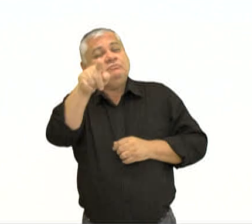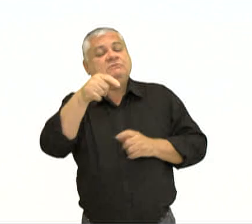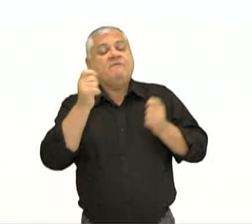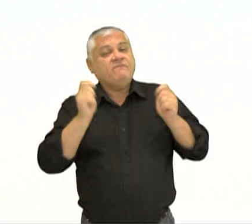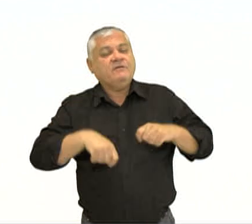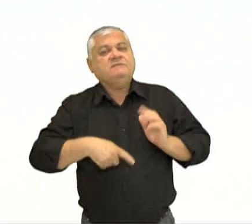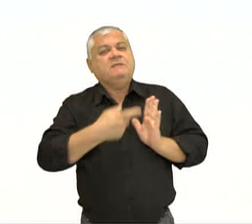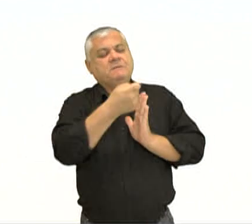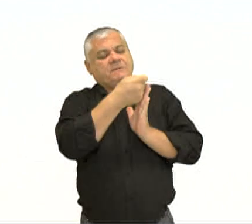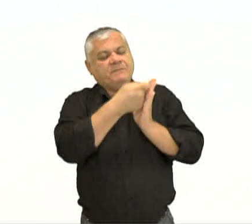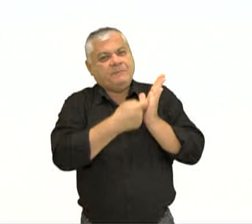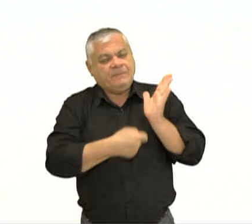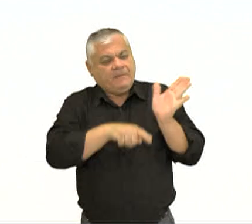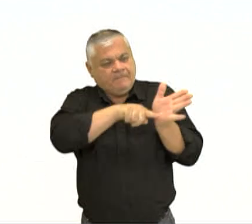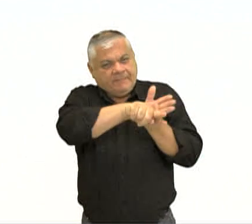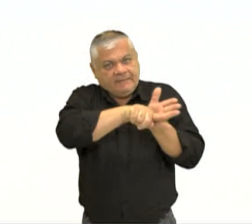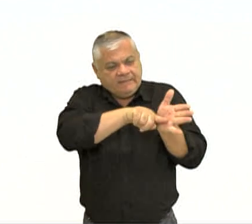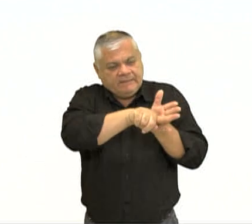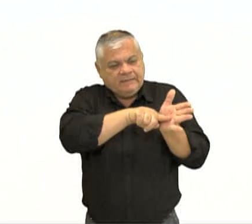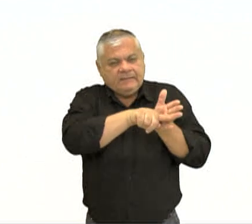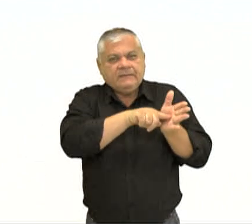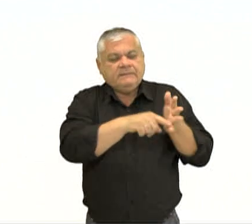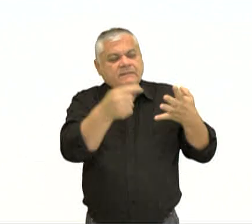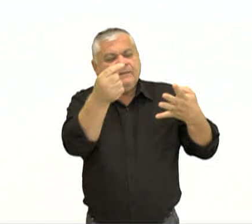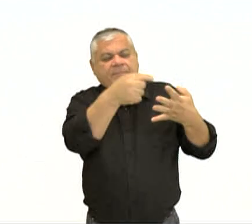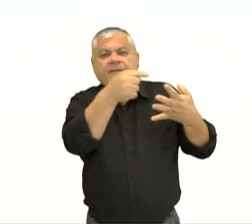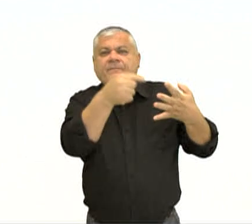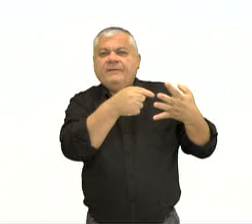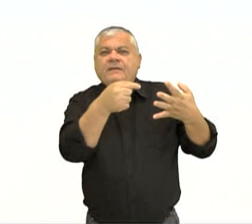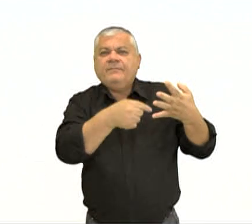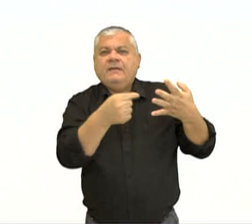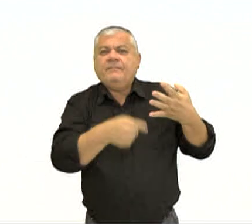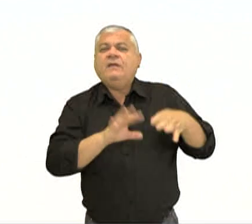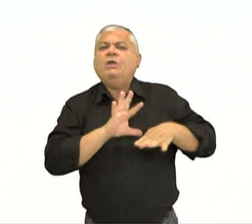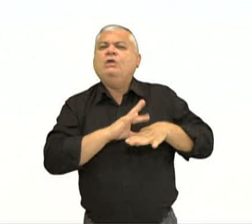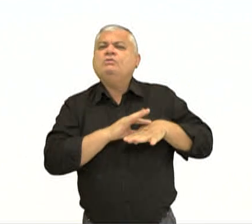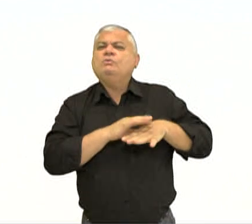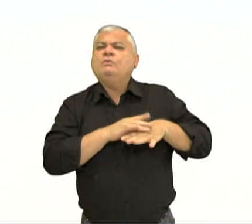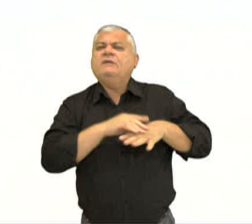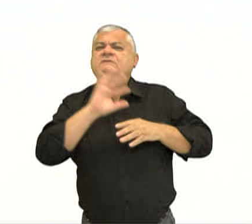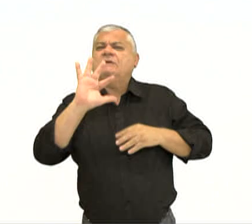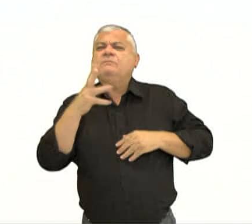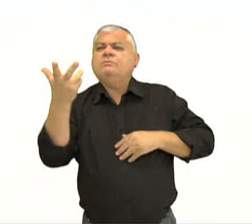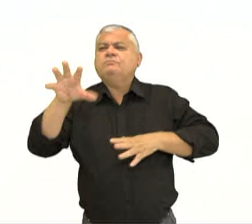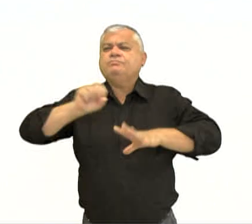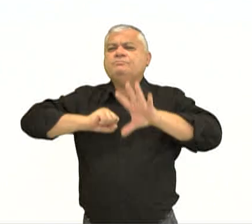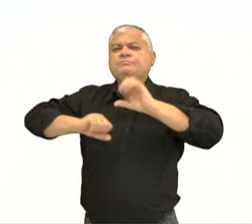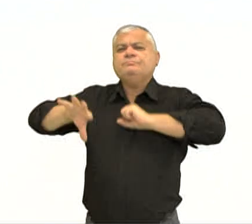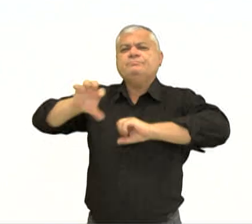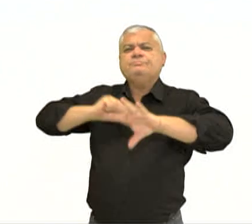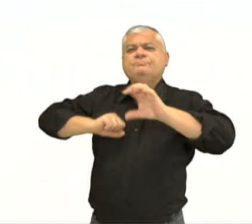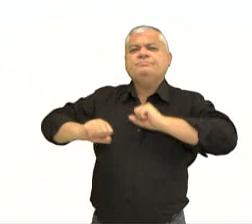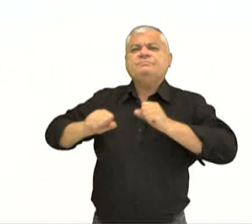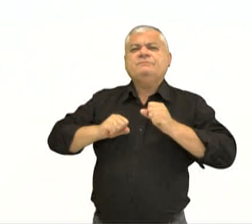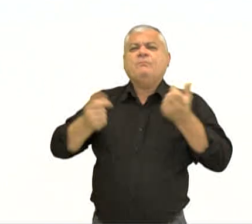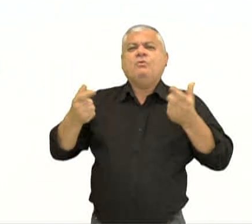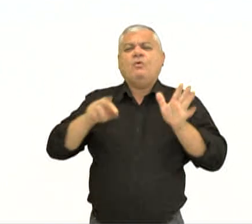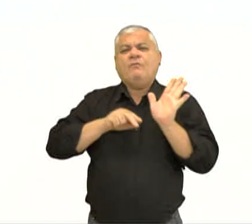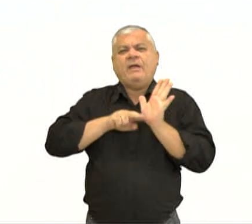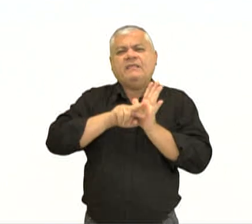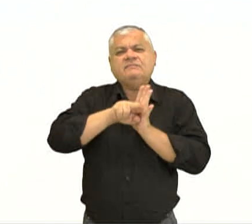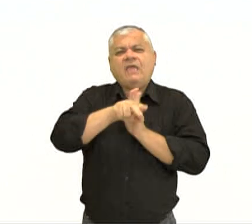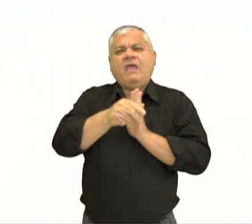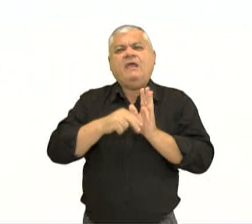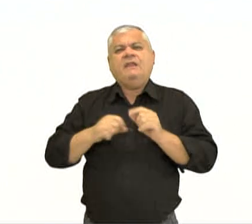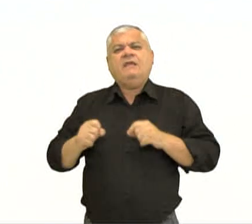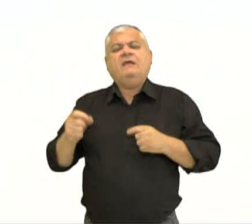você faça uma pesquisa quais são essas doenças, tá, que são desencadeadas por esses agentes aqui, e